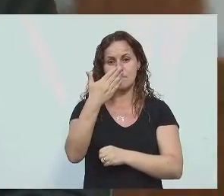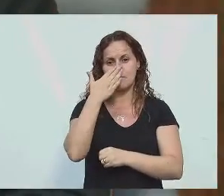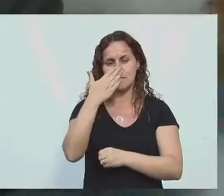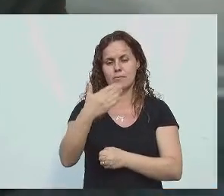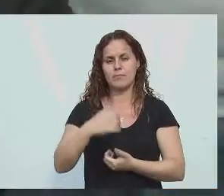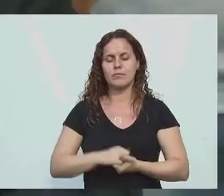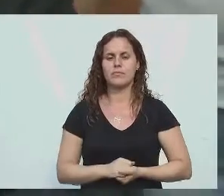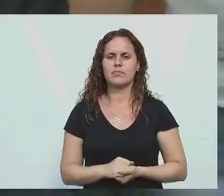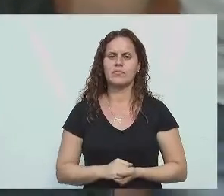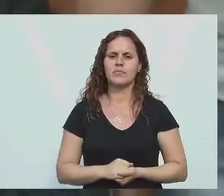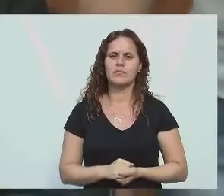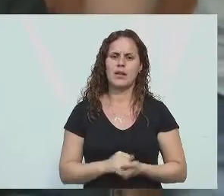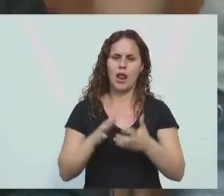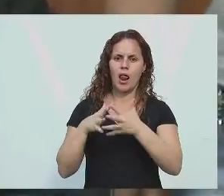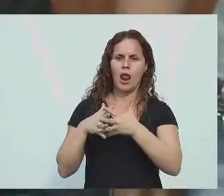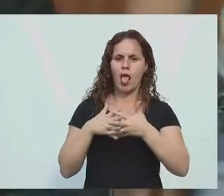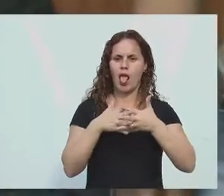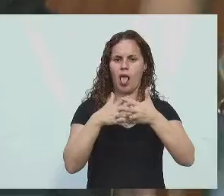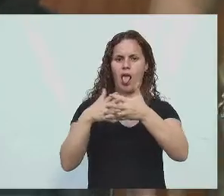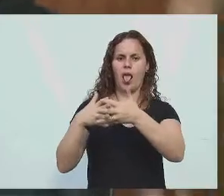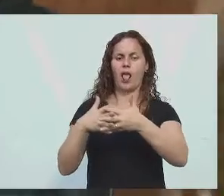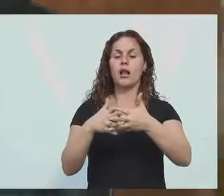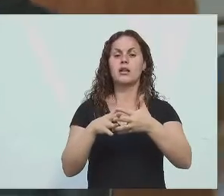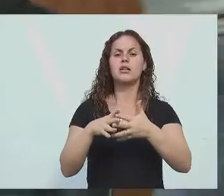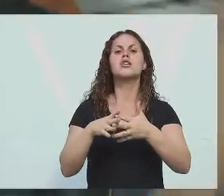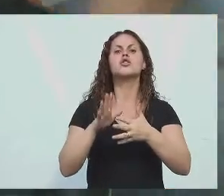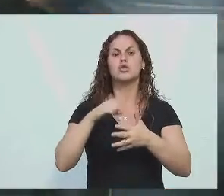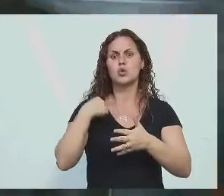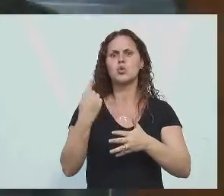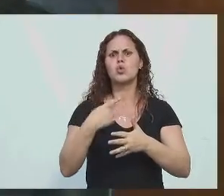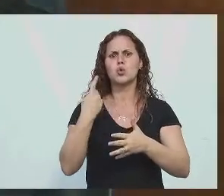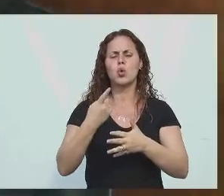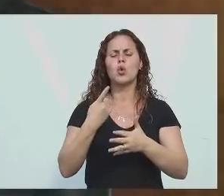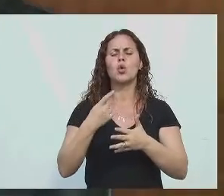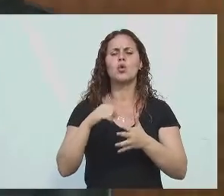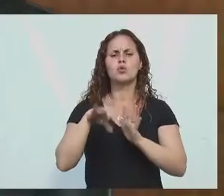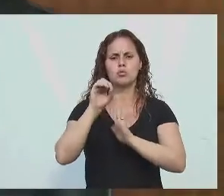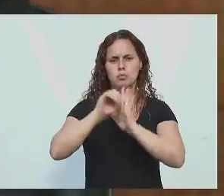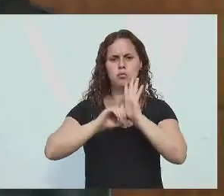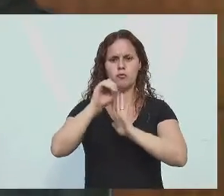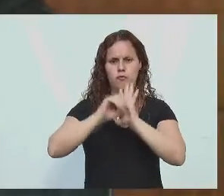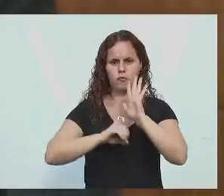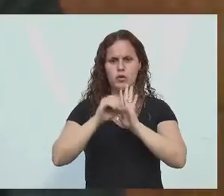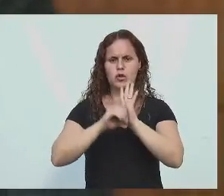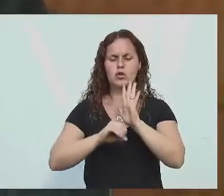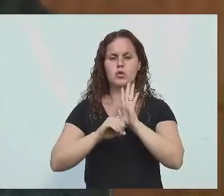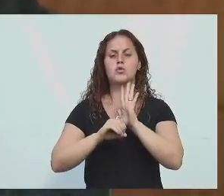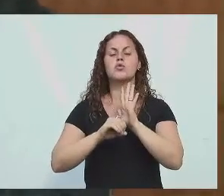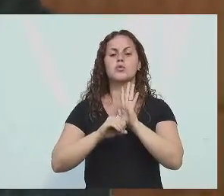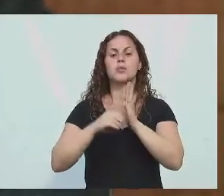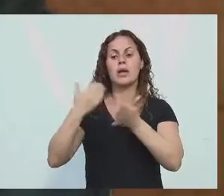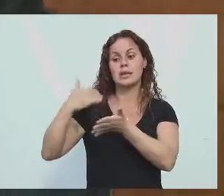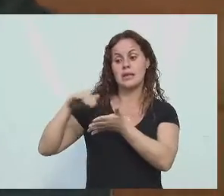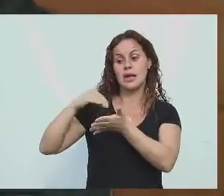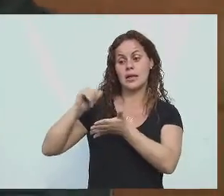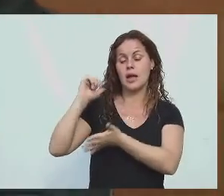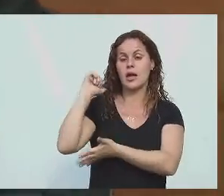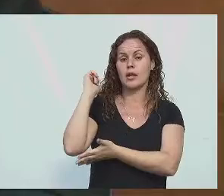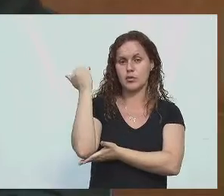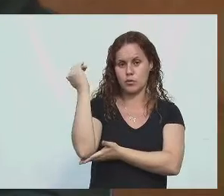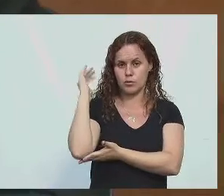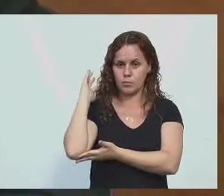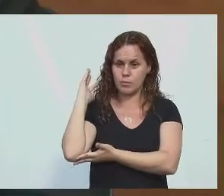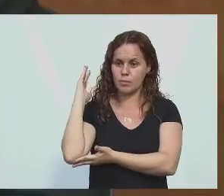Nós fizemos aqui uma moção para a Secretaria Estadual do Meio Ambiente, também para a Superintendência do Meio